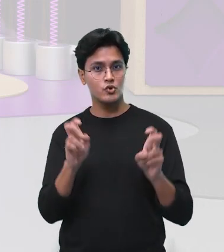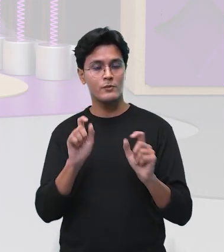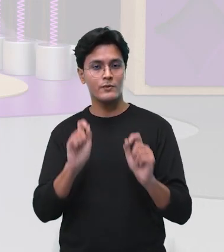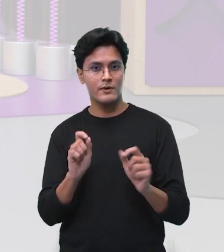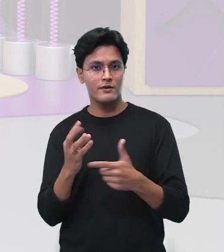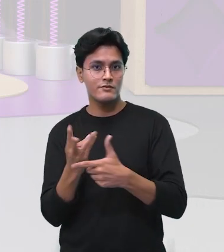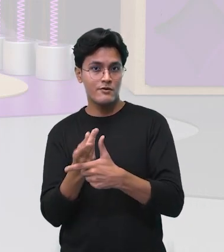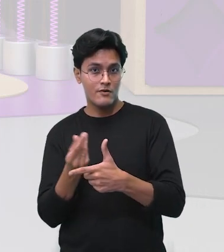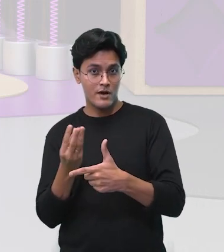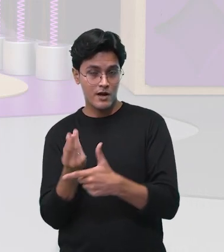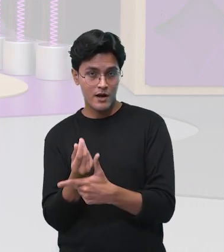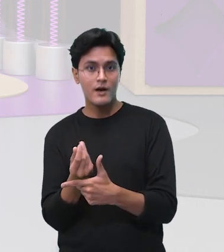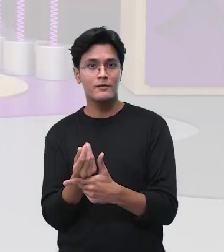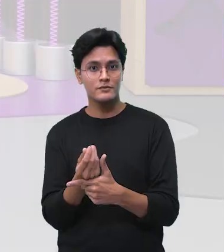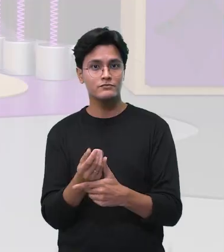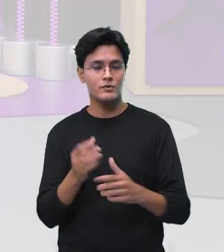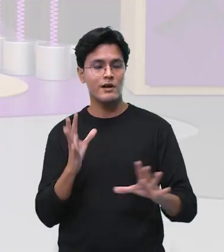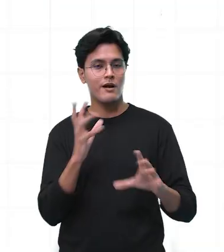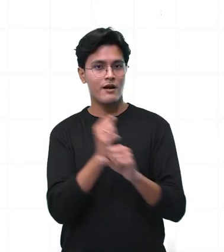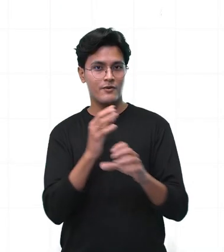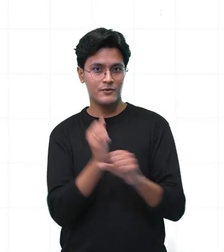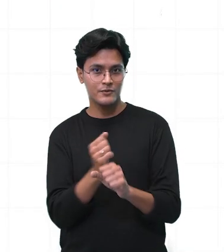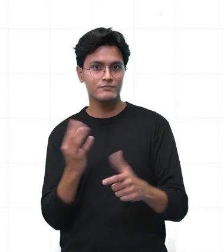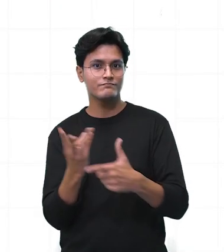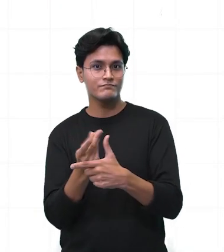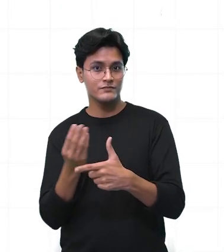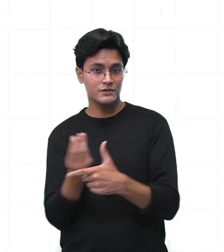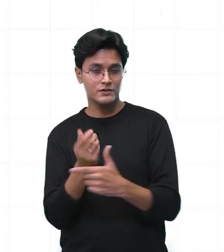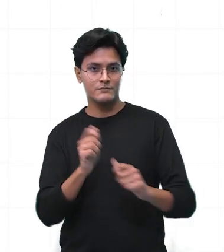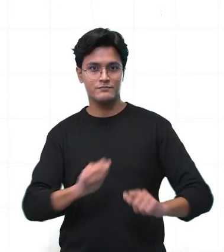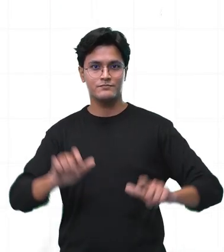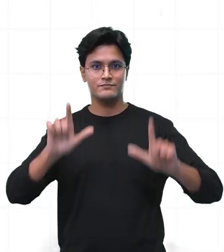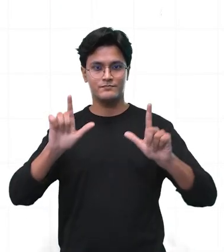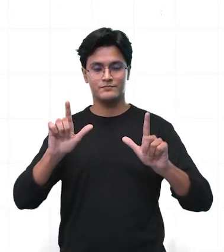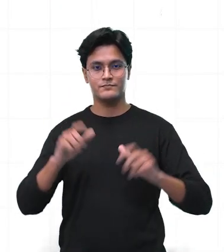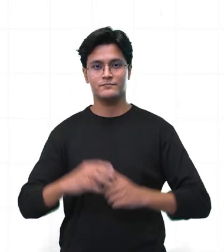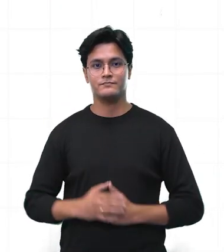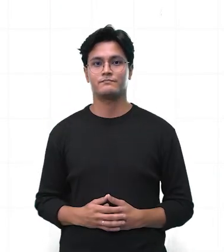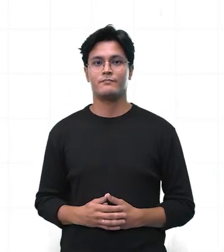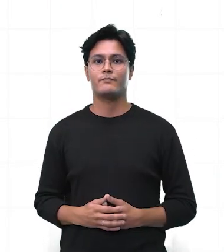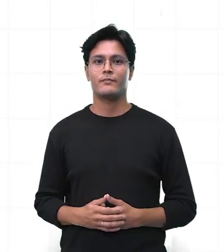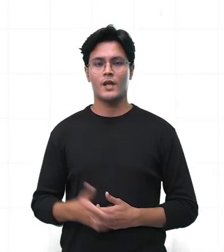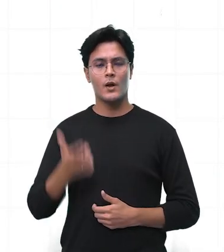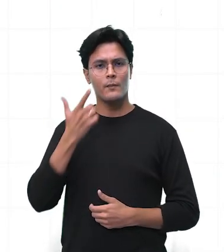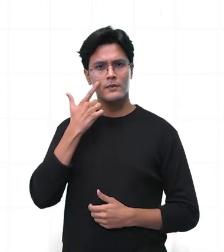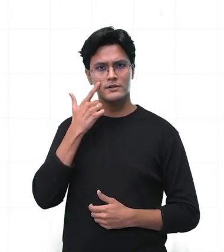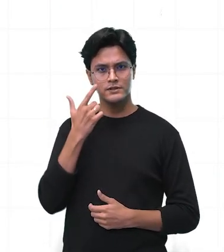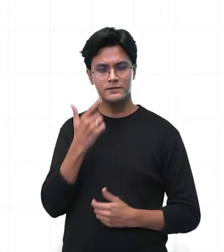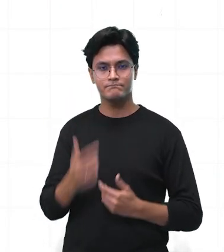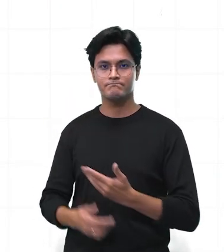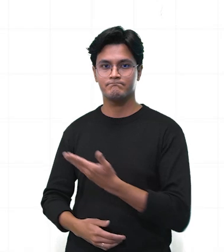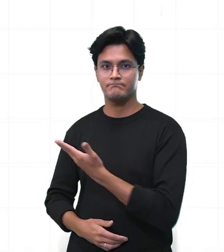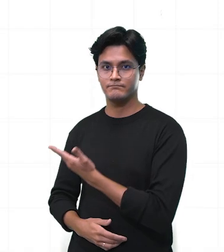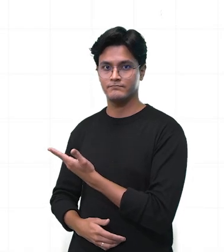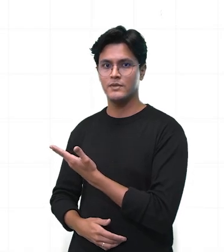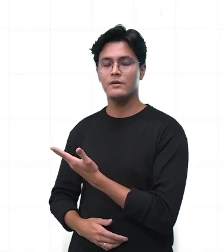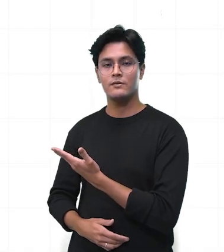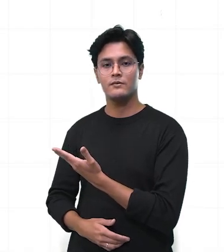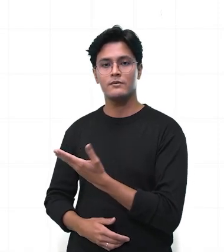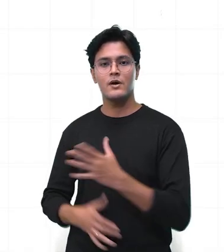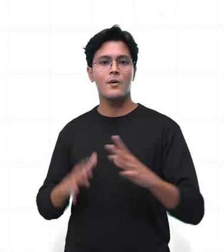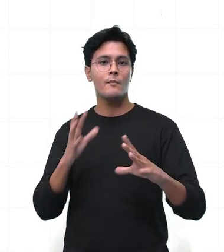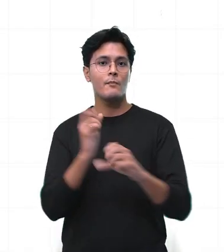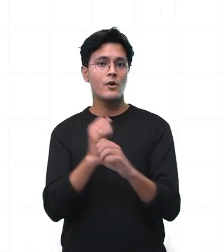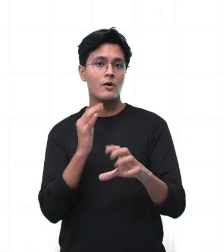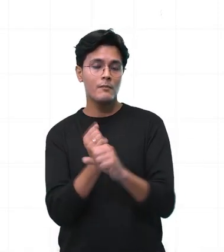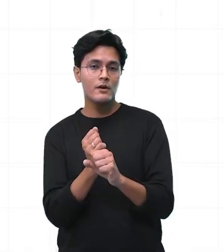as expressões algébricas. Vamos então à nossa cartela? Observem aí que nós vamos trabalhar problemas envolvendo